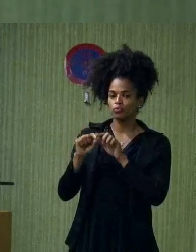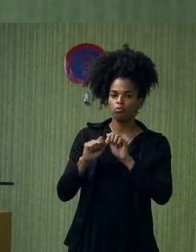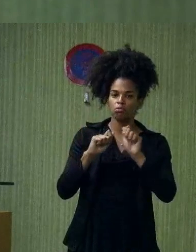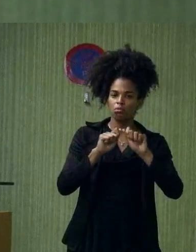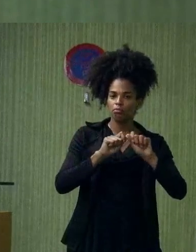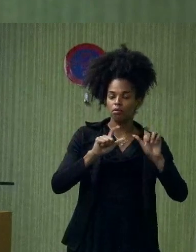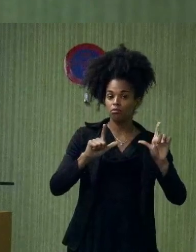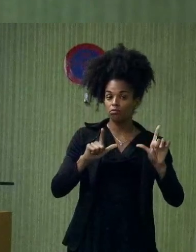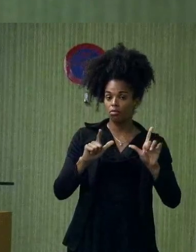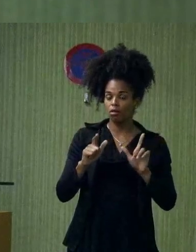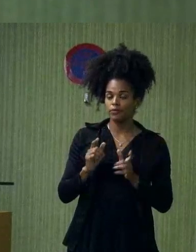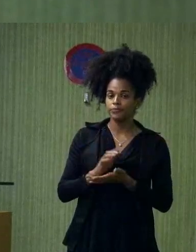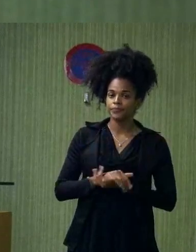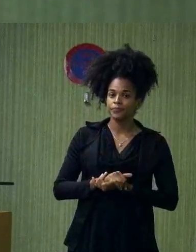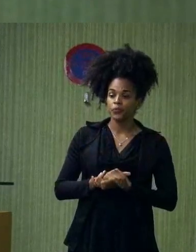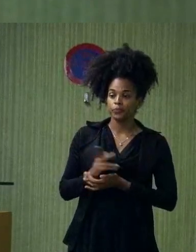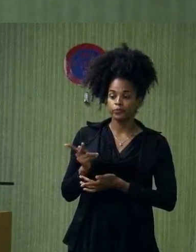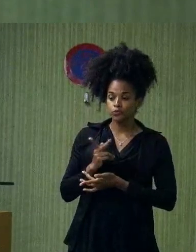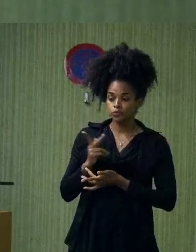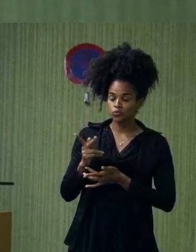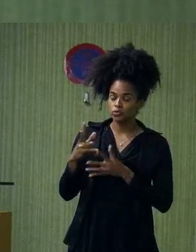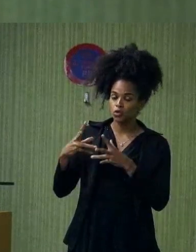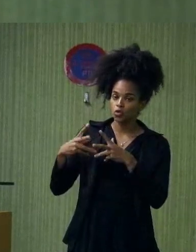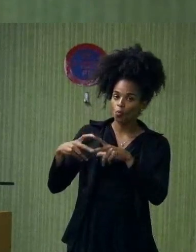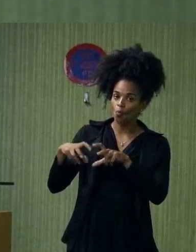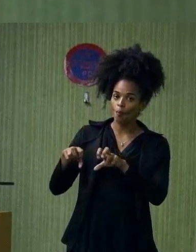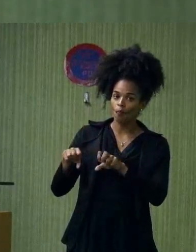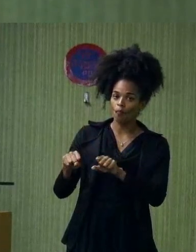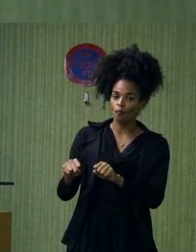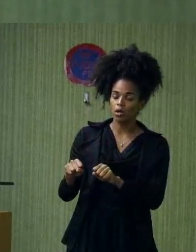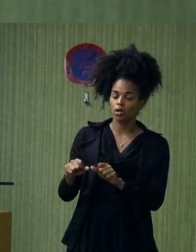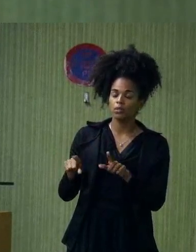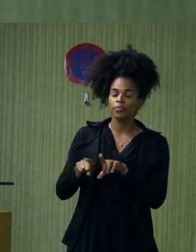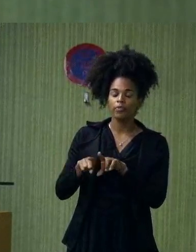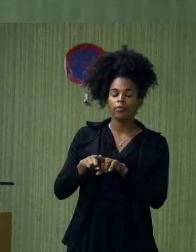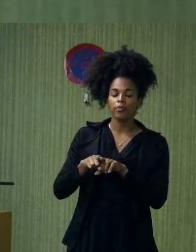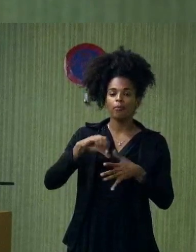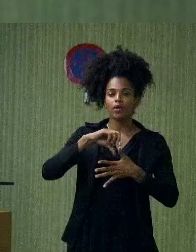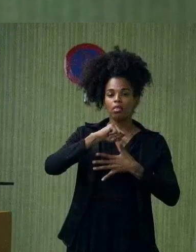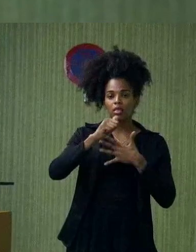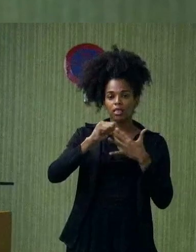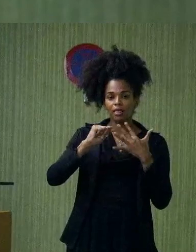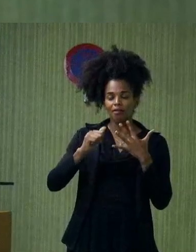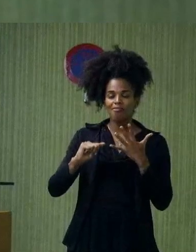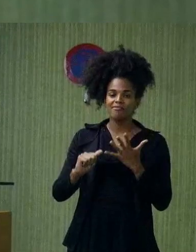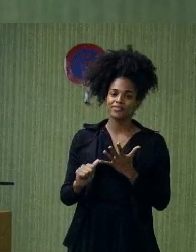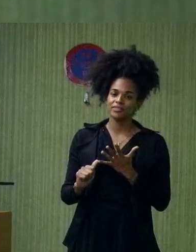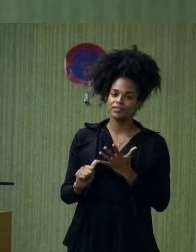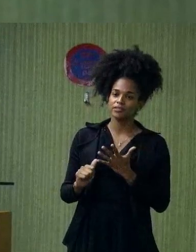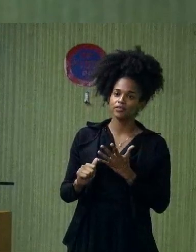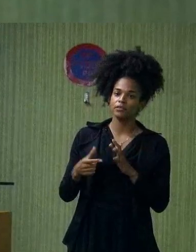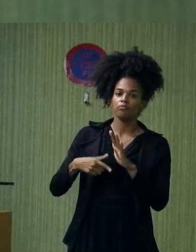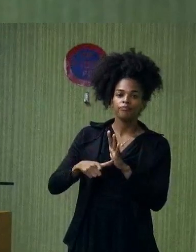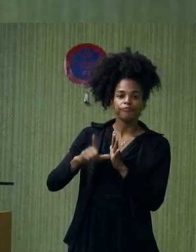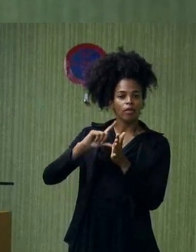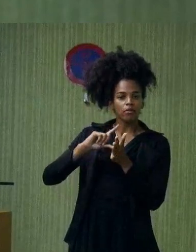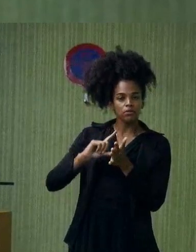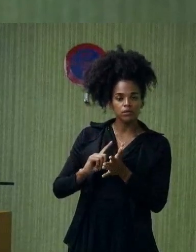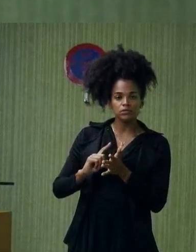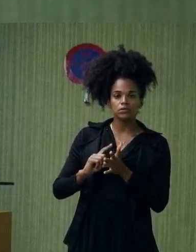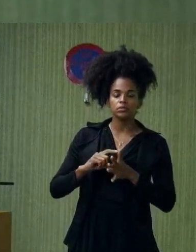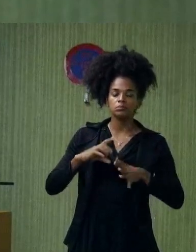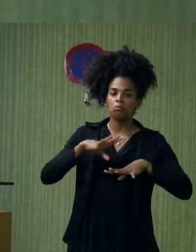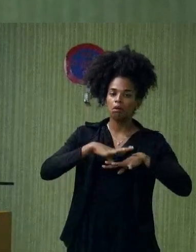internas antecipadas também as avaliações também foram antecipadas e os calendários escolares aprovados pelo